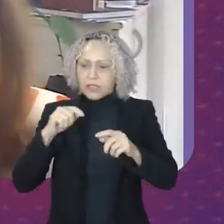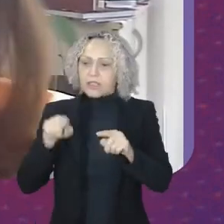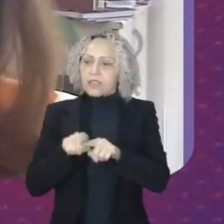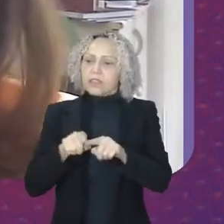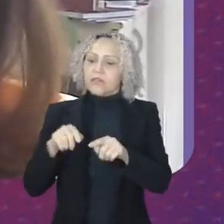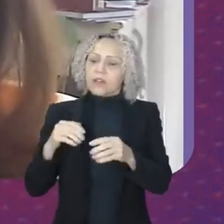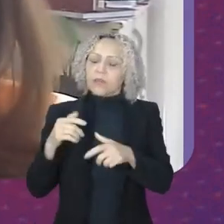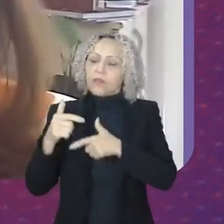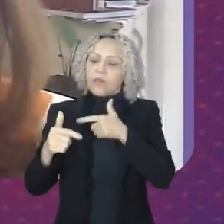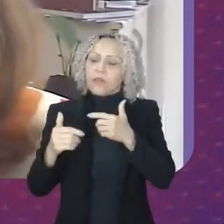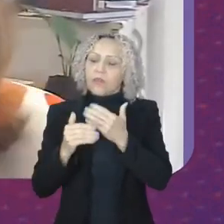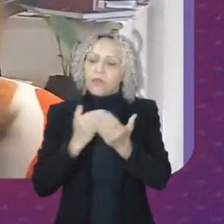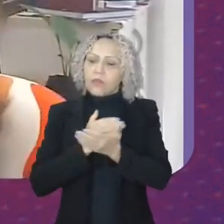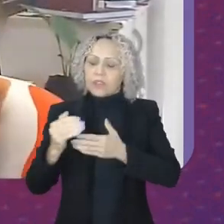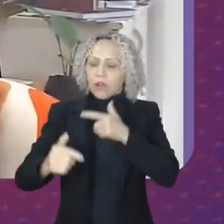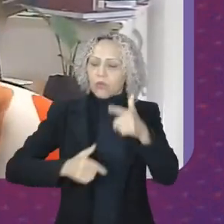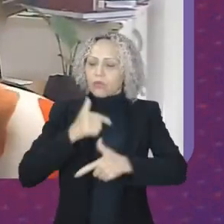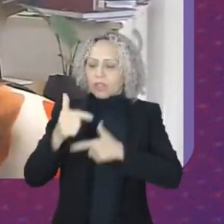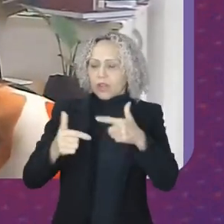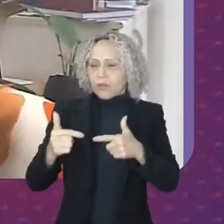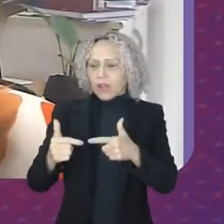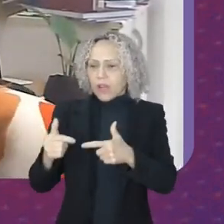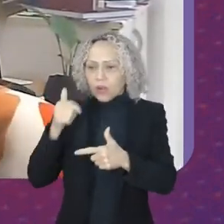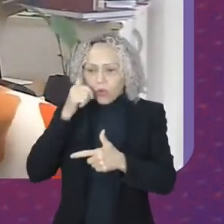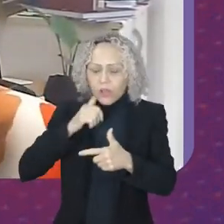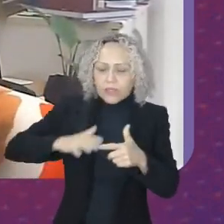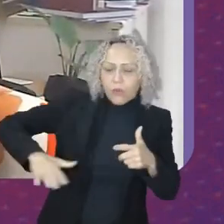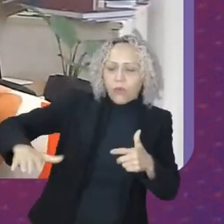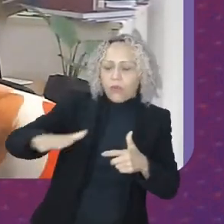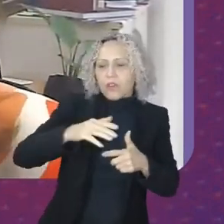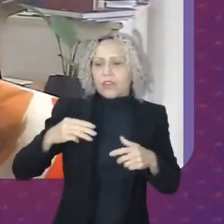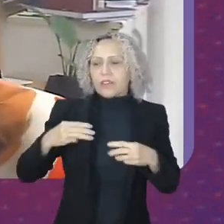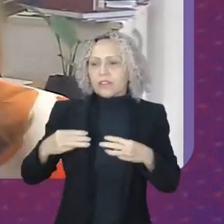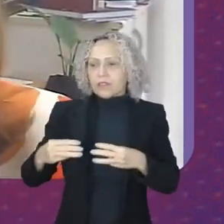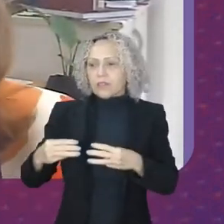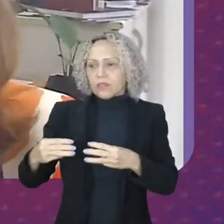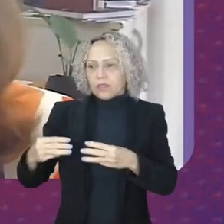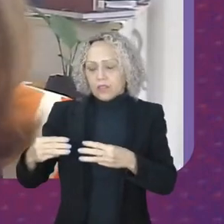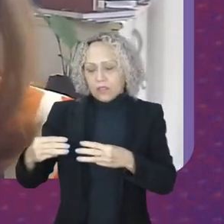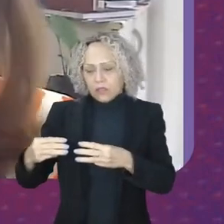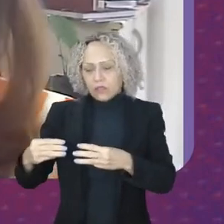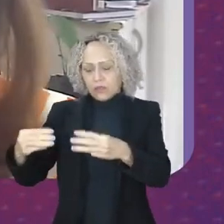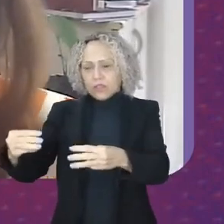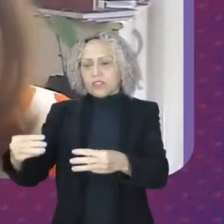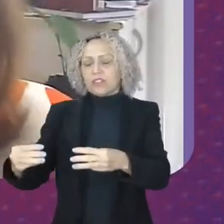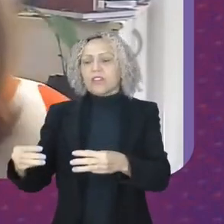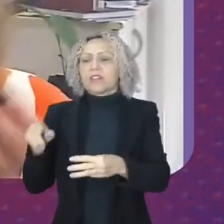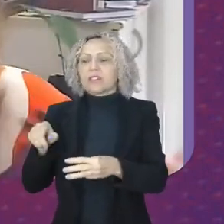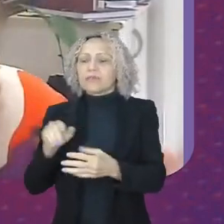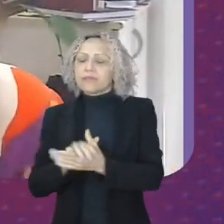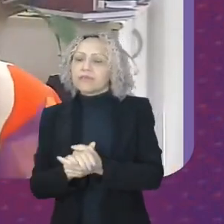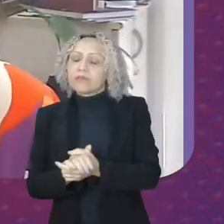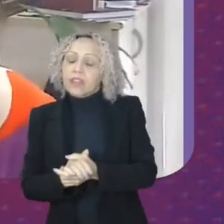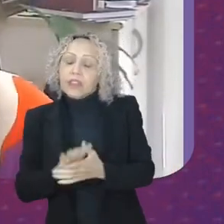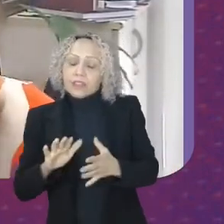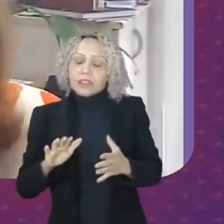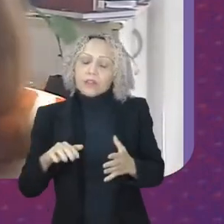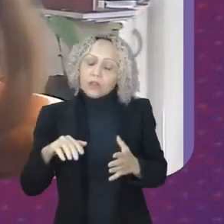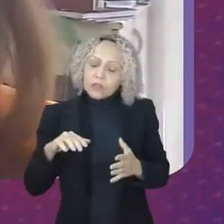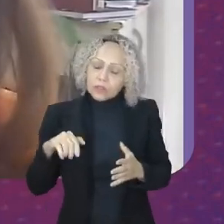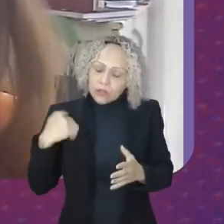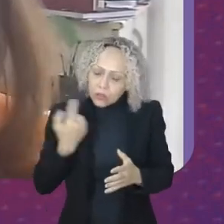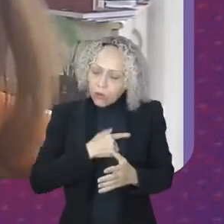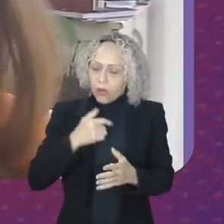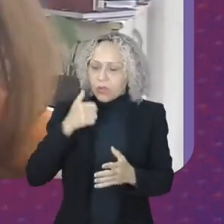fazendo muitas articulações com todos os ministérios e com a sociedade para acelerar aquilo que ficou parado